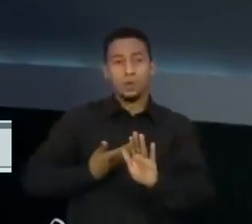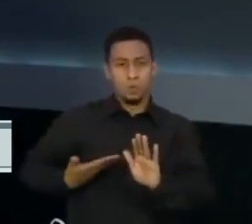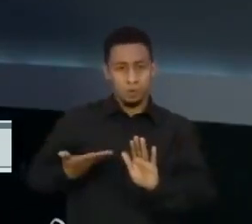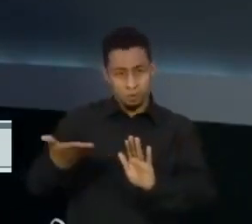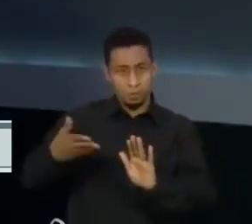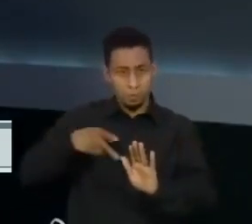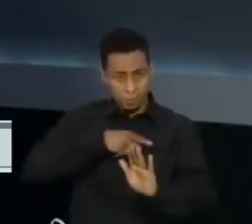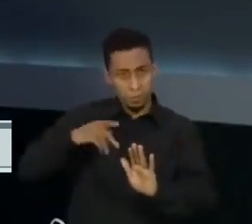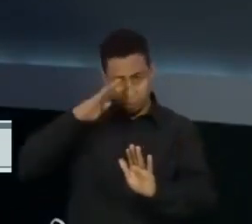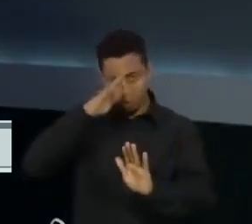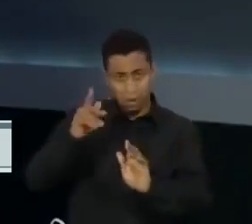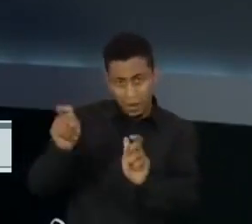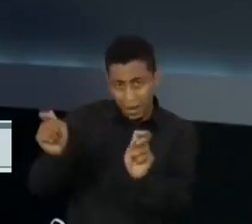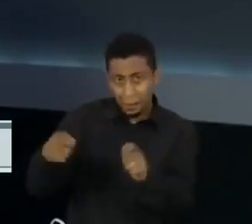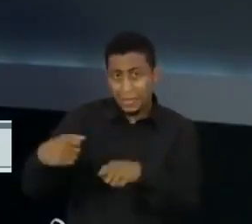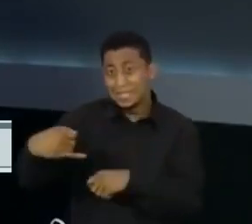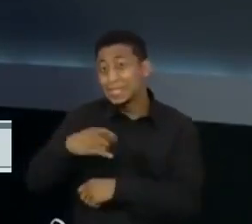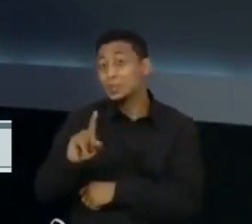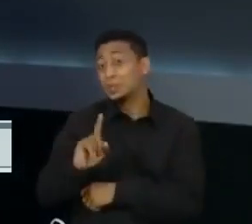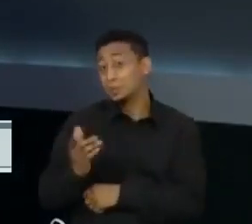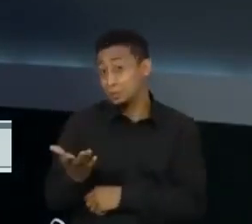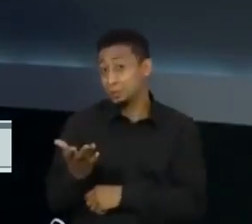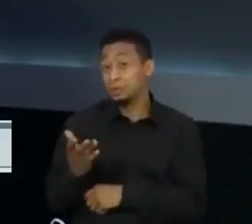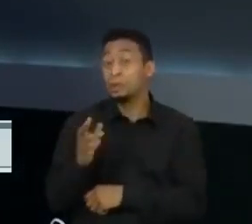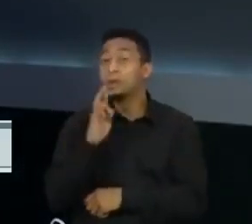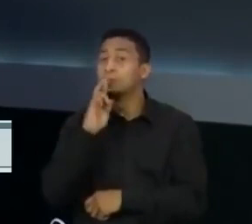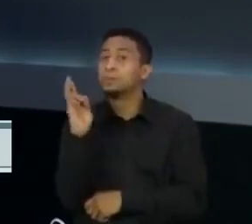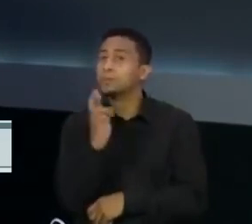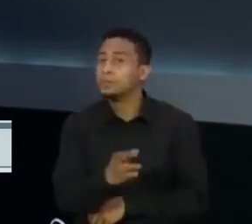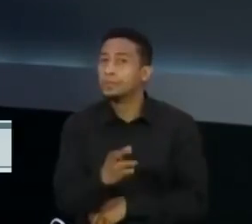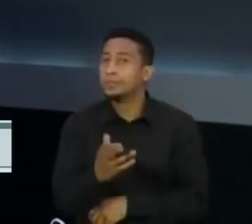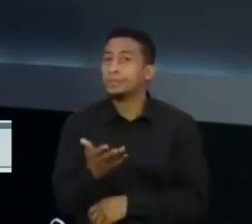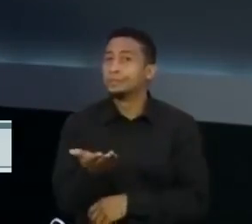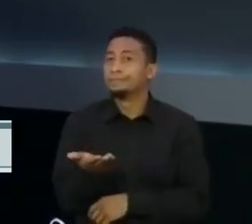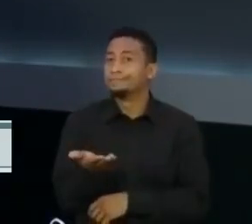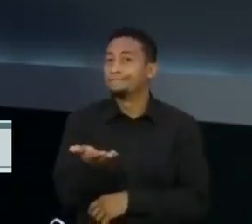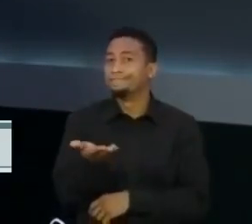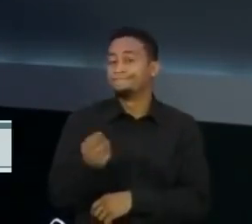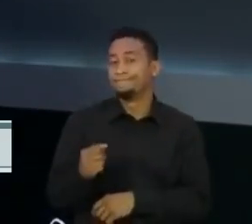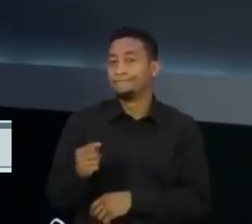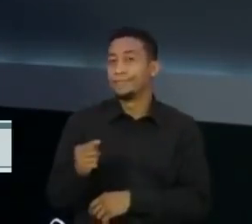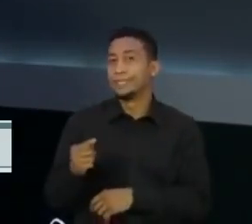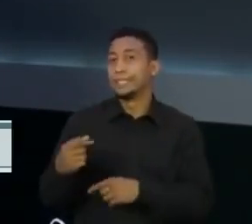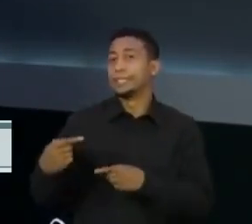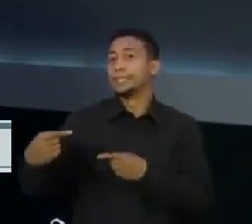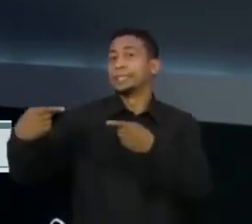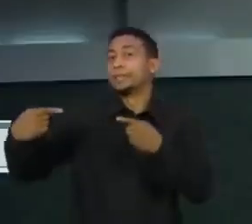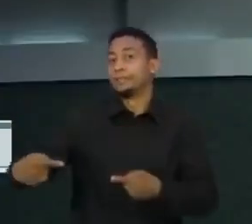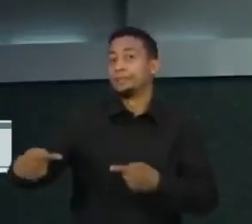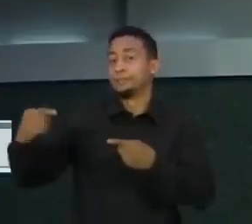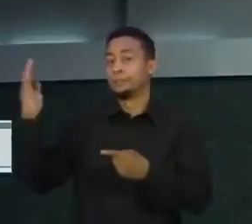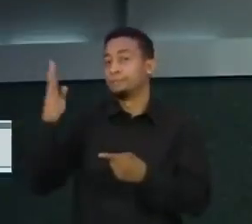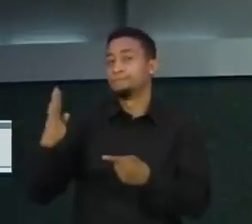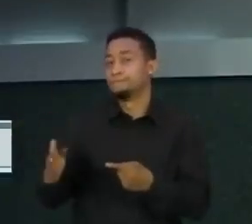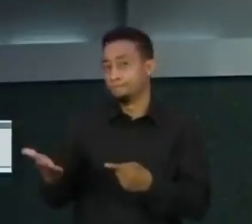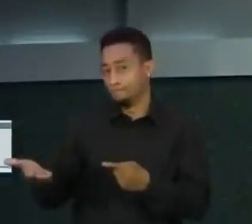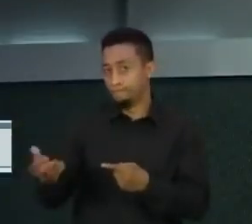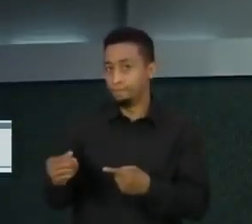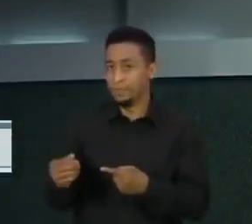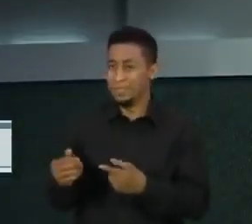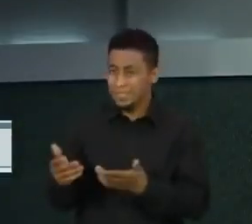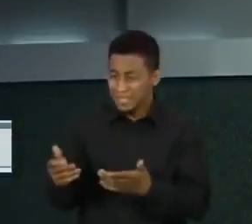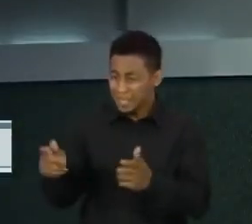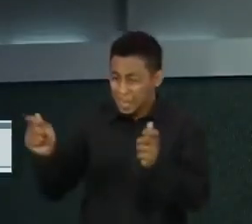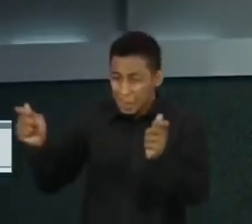depois de tudo isso? A capacidade de responder a esses desafios que o país tem? Capacidade alguma